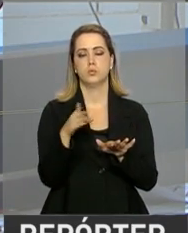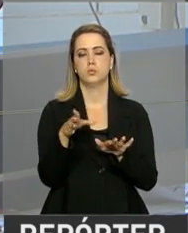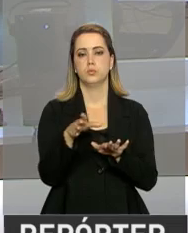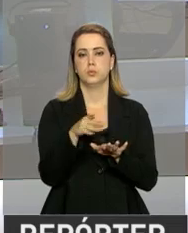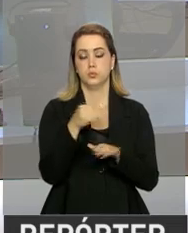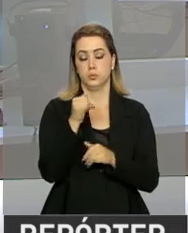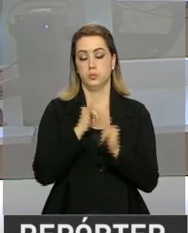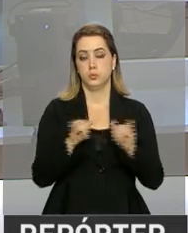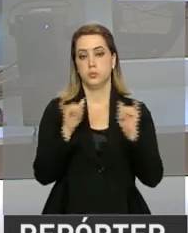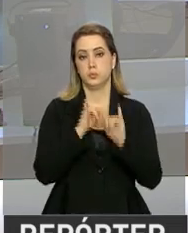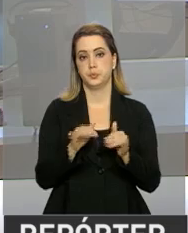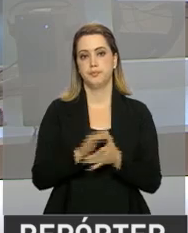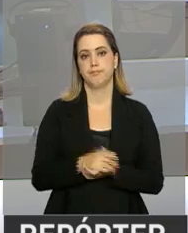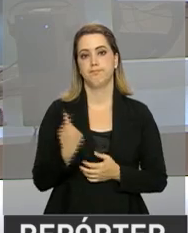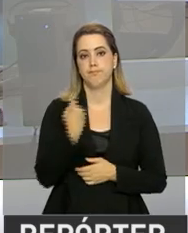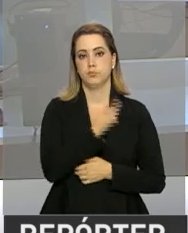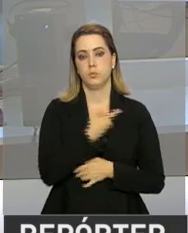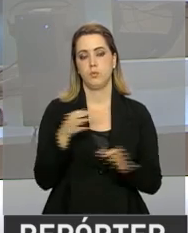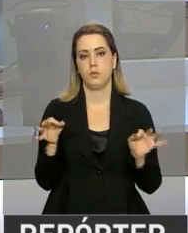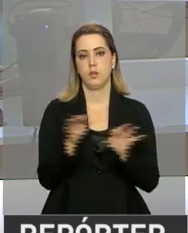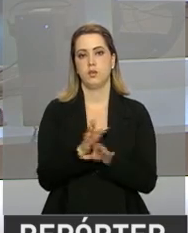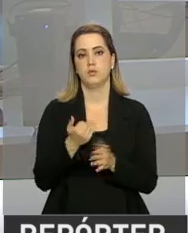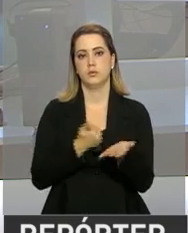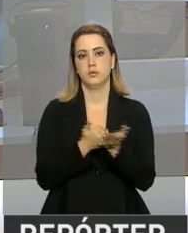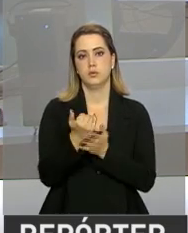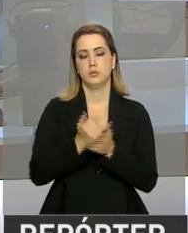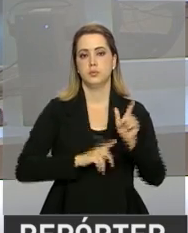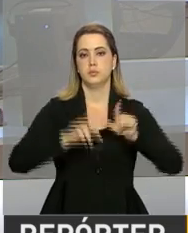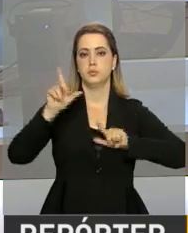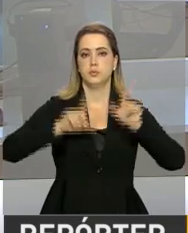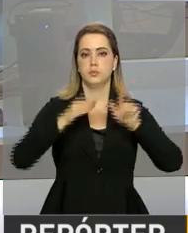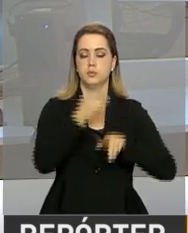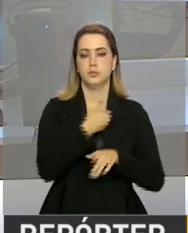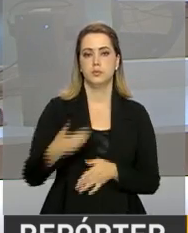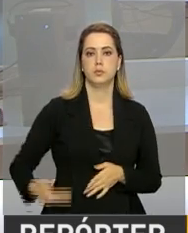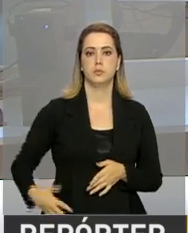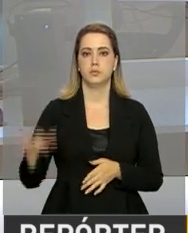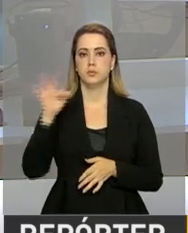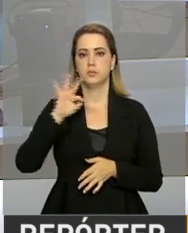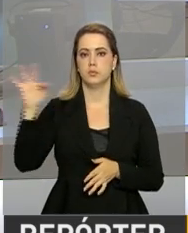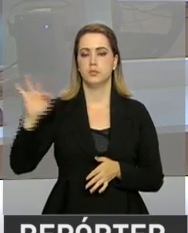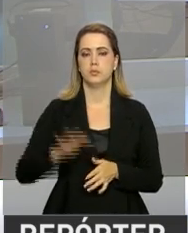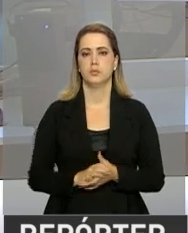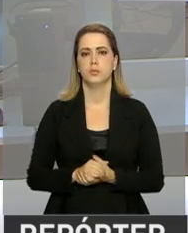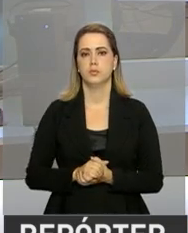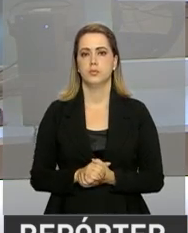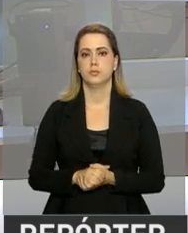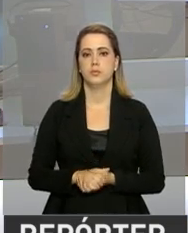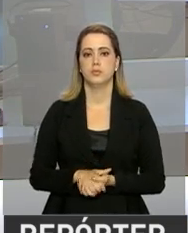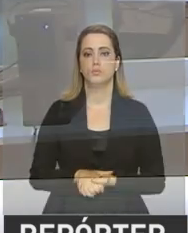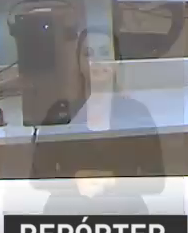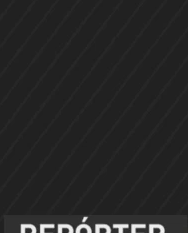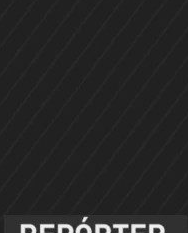nacional e nós ficamos por aqui Continue com a gente NBR a TV do Governo Federal